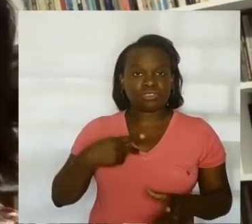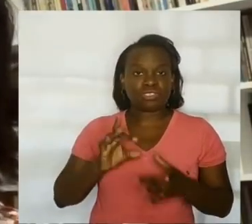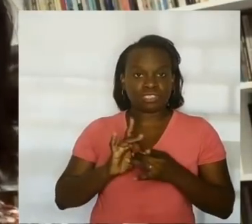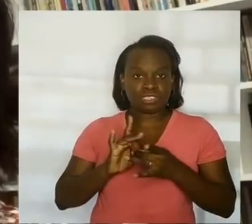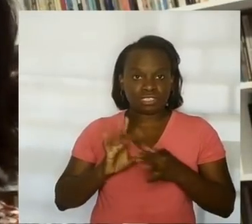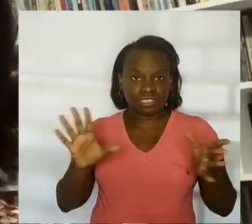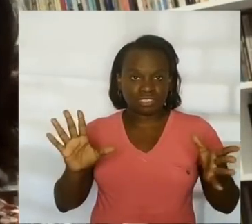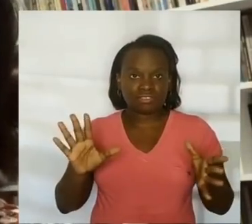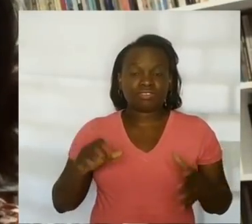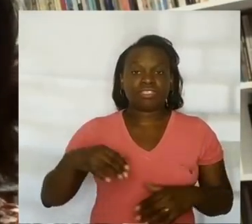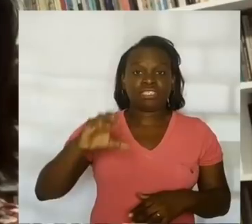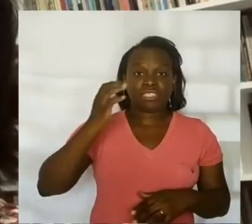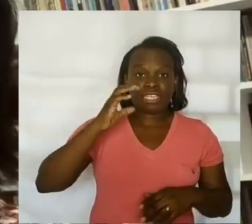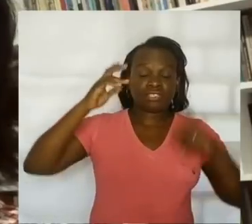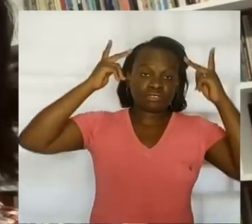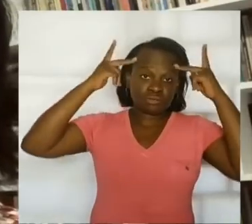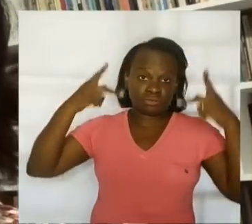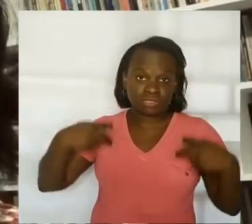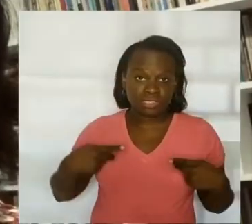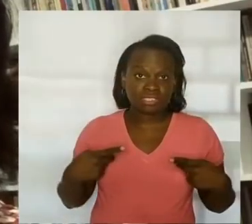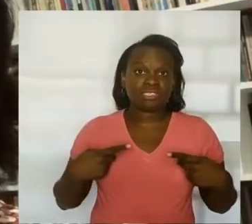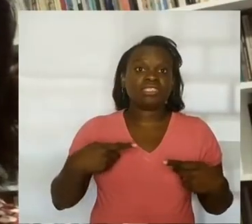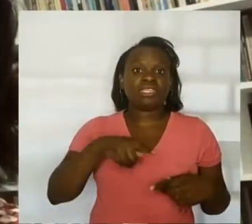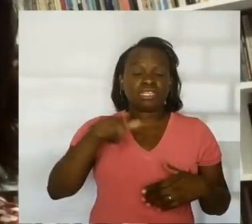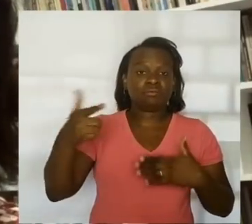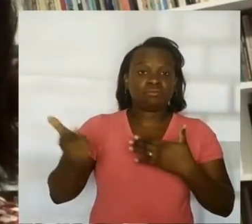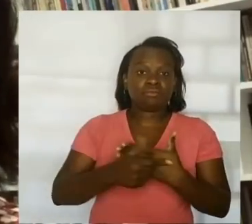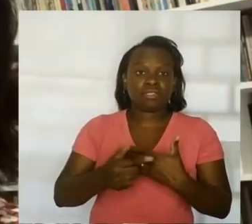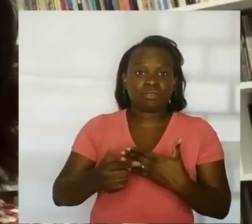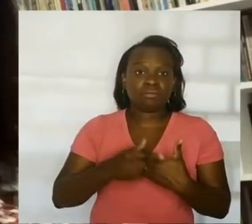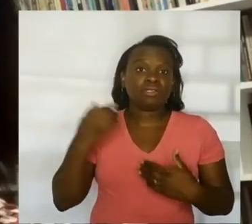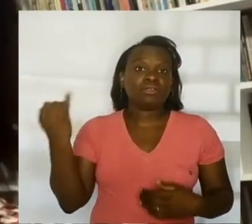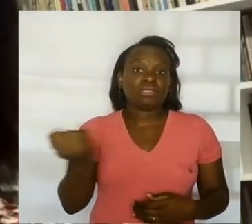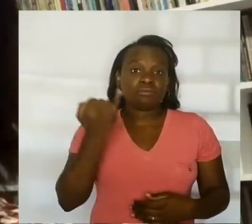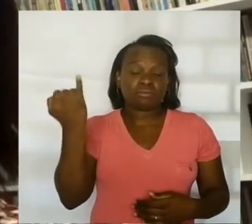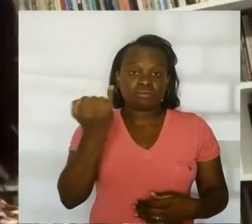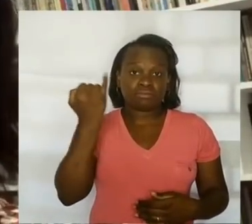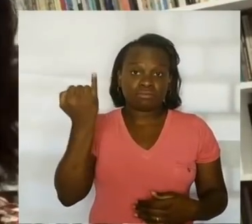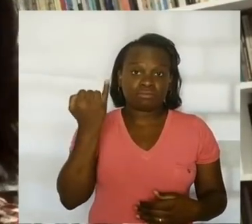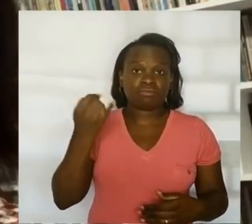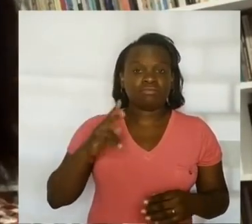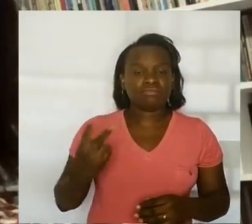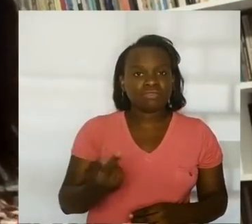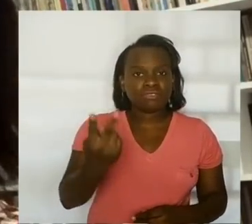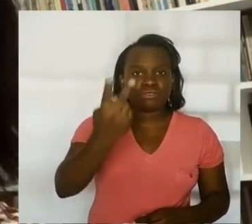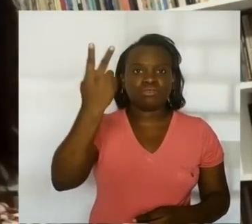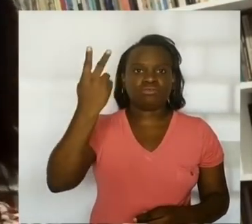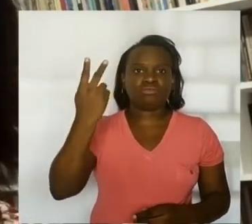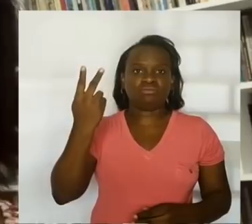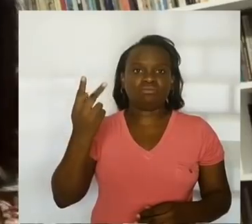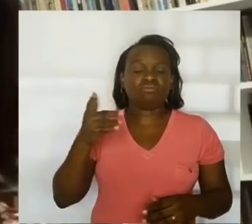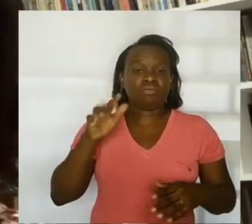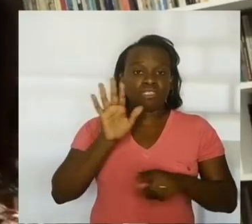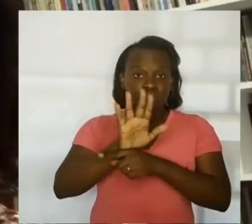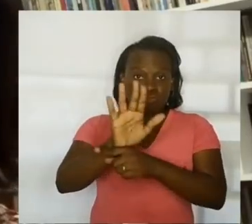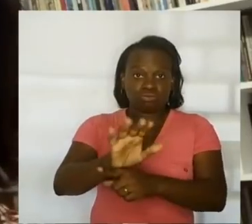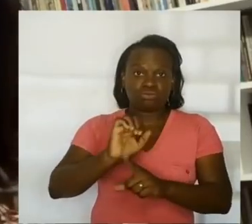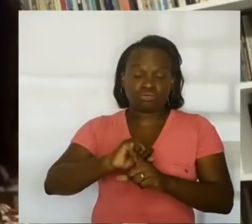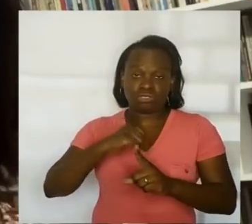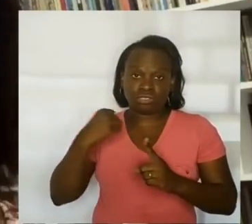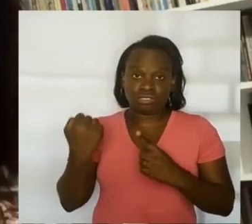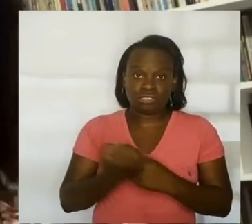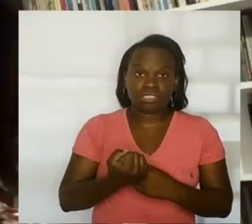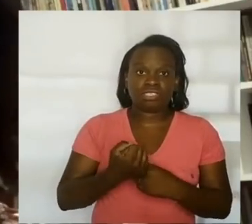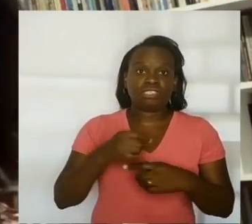autônoma, nas ciências humanas, com o seu papel essencial, valorizado para uma